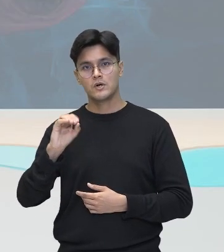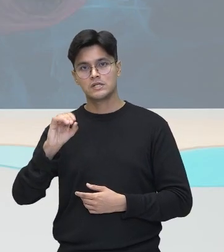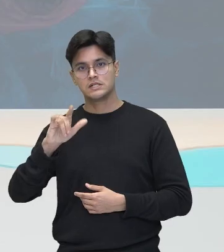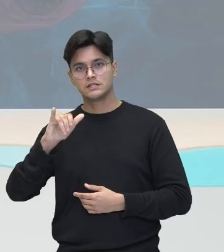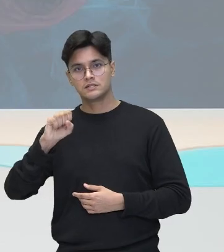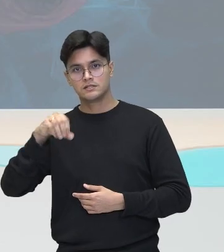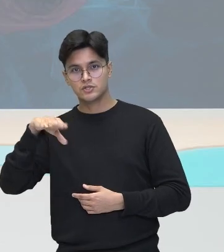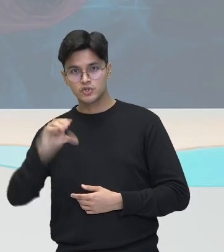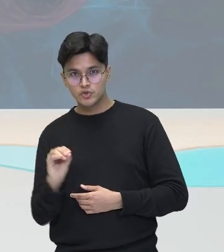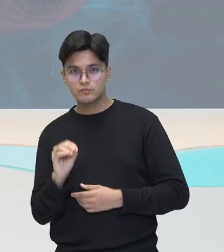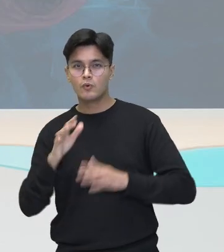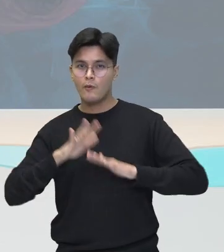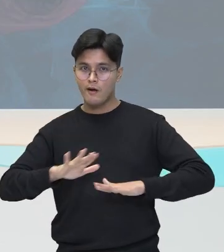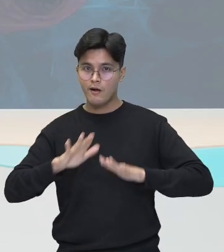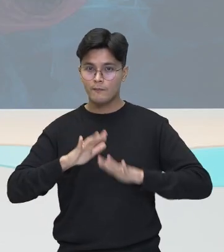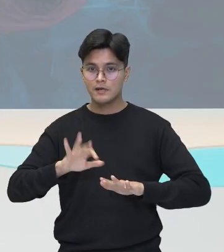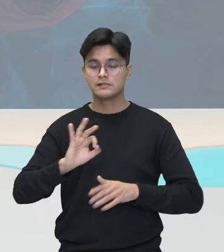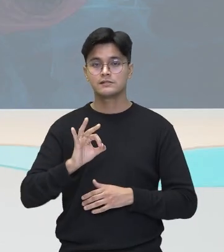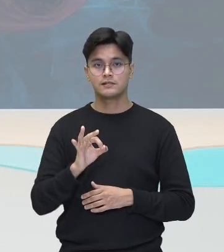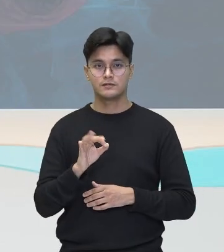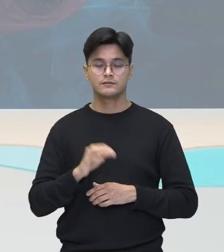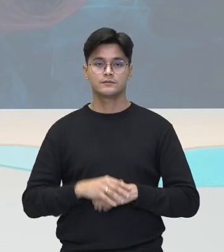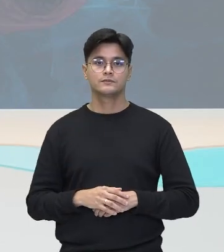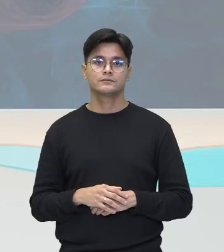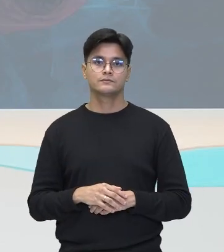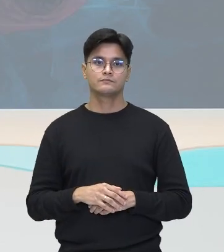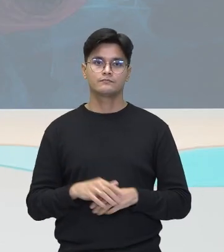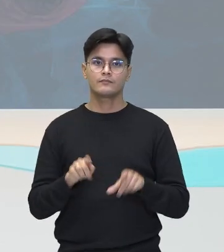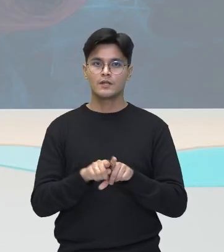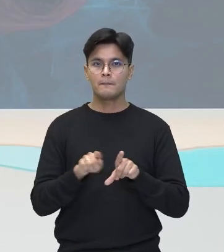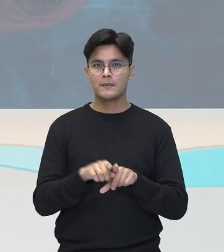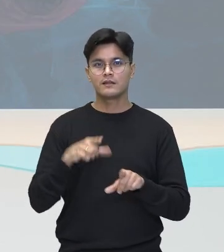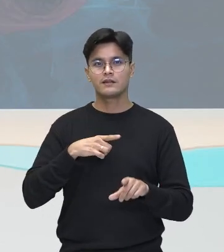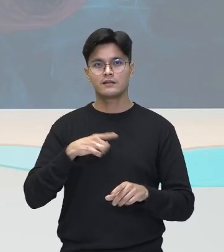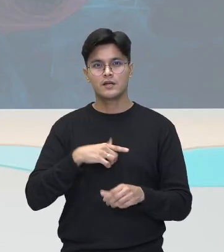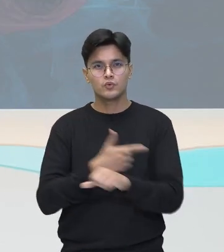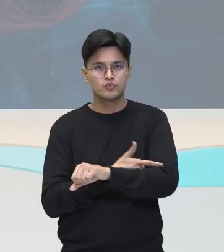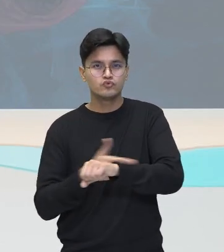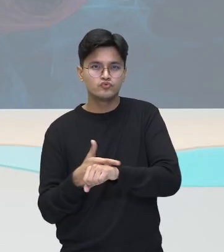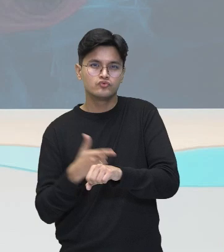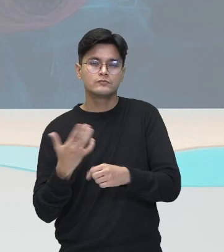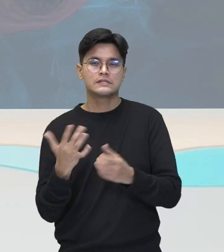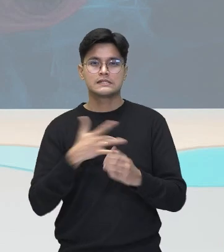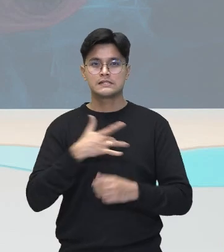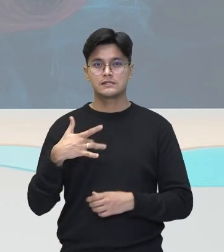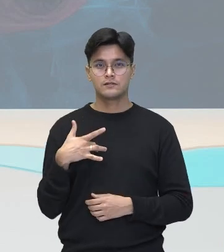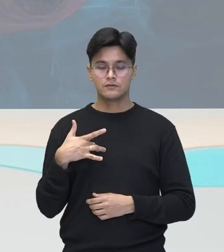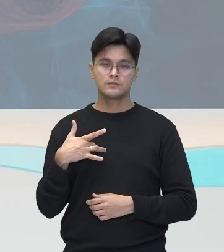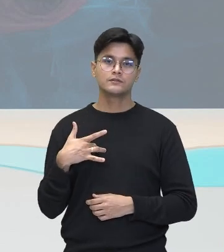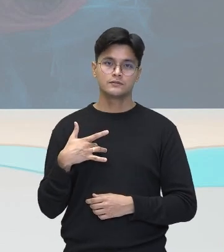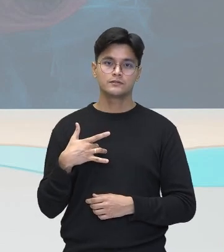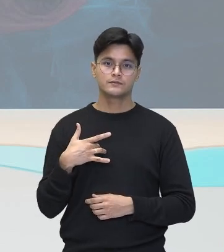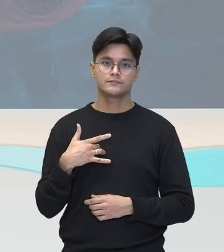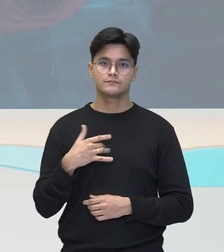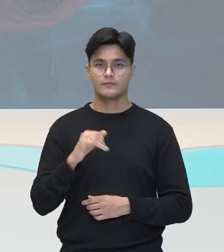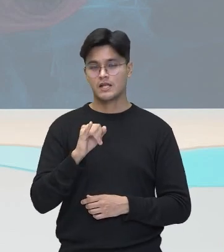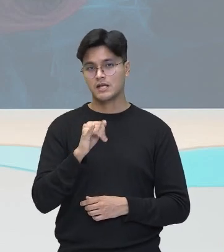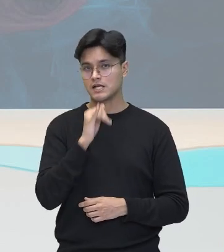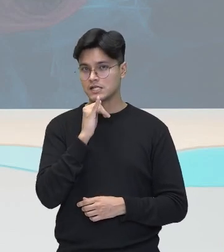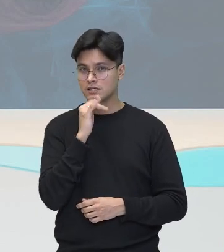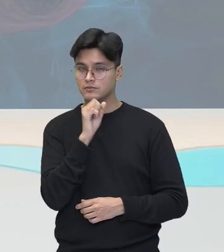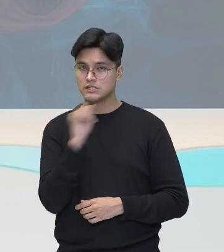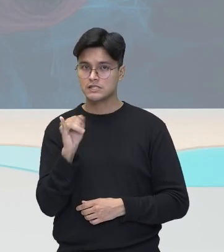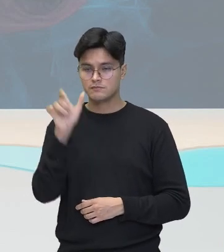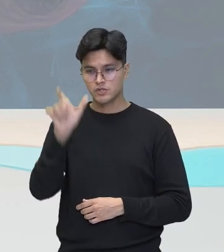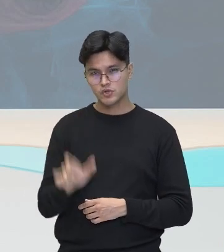a adoção de hábitos de vida mais saudáveis. Tem pessoas que às vezes só estão com um grau de obesidade porque comem errado e